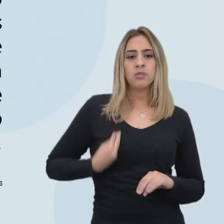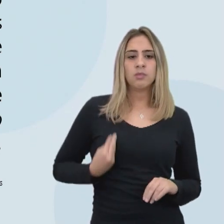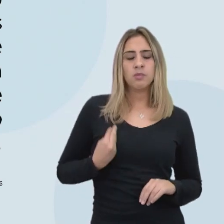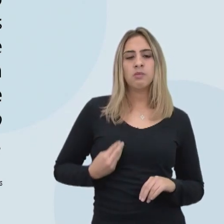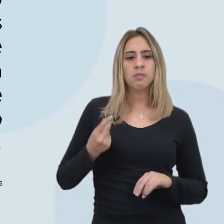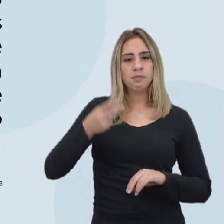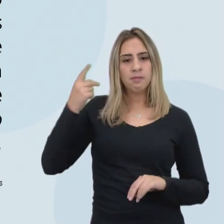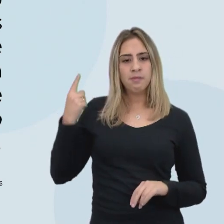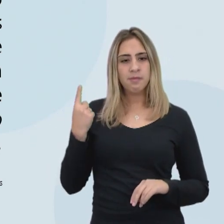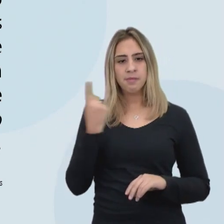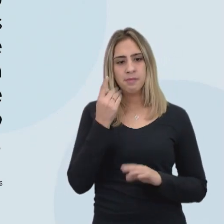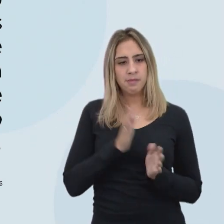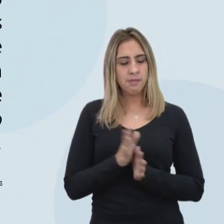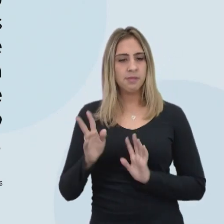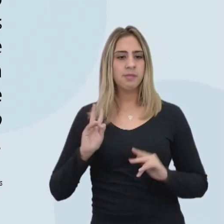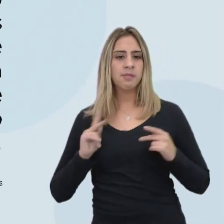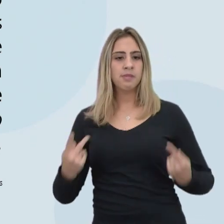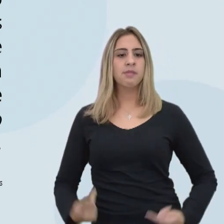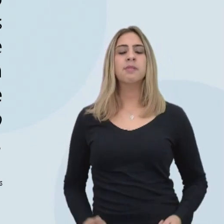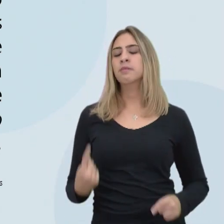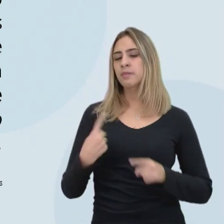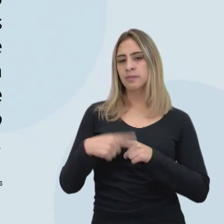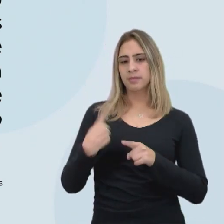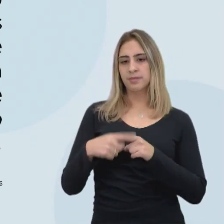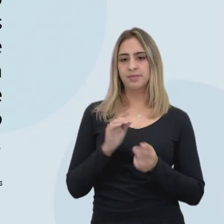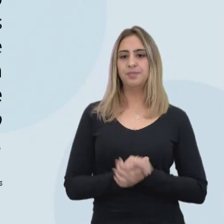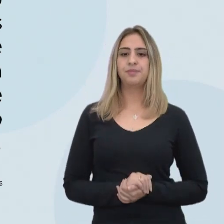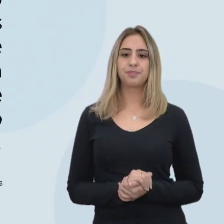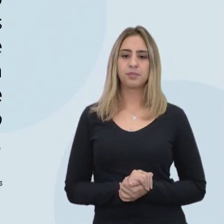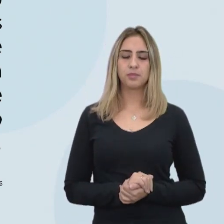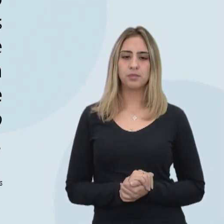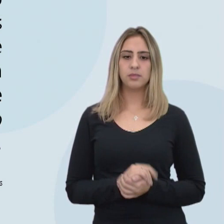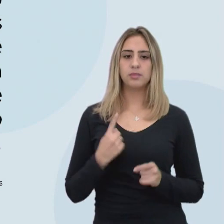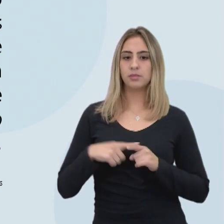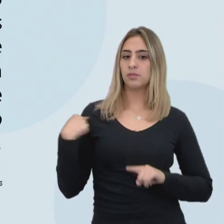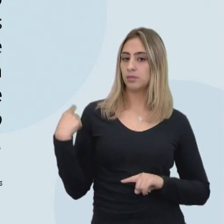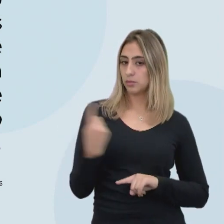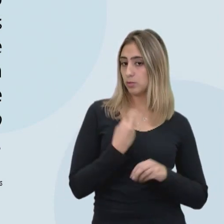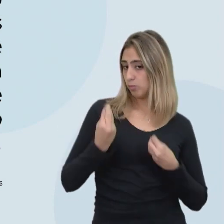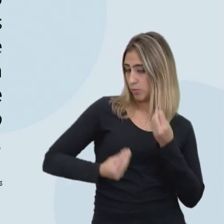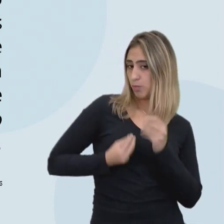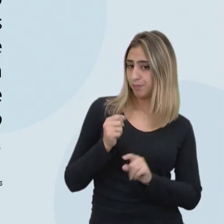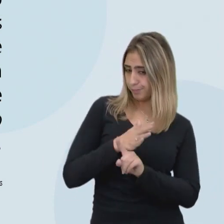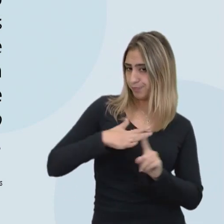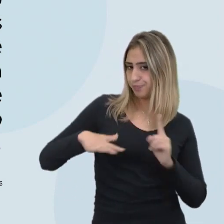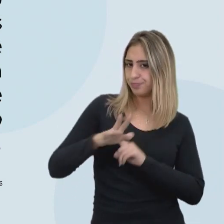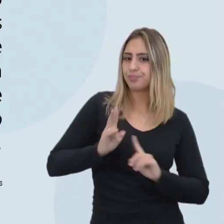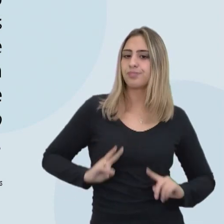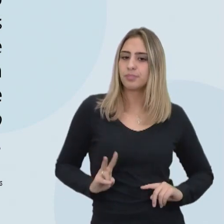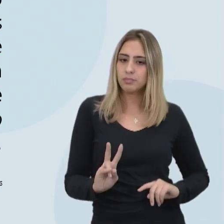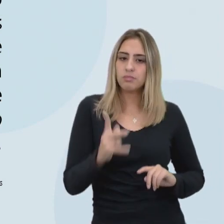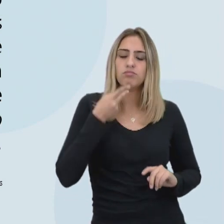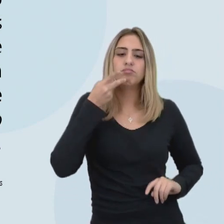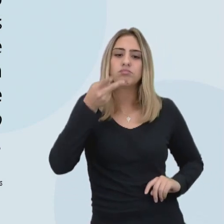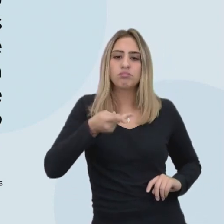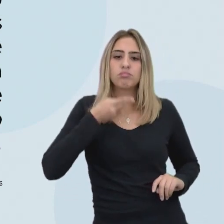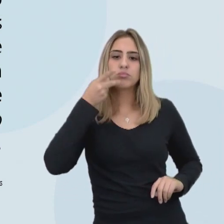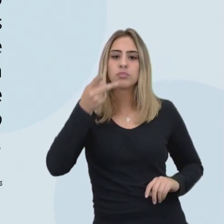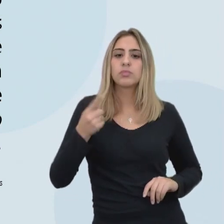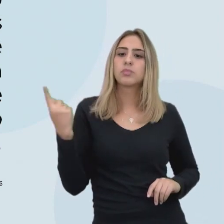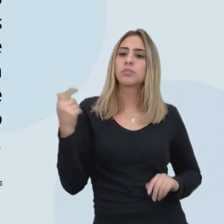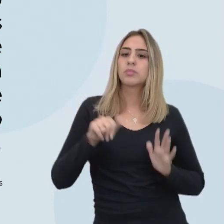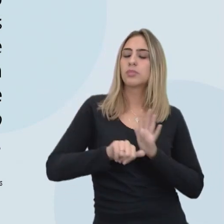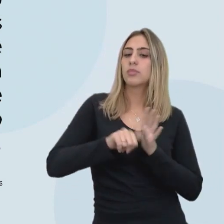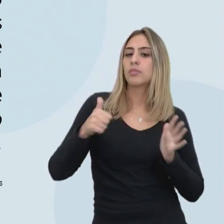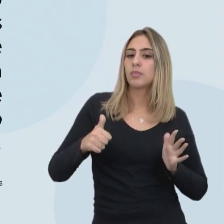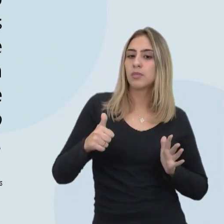desde os primeiros deslocamentos humanos. Por quê? Porque nós, enquanto sociedade, nós sempre nos deslocamos. Os